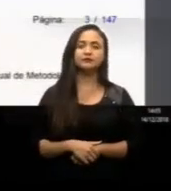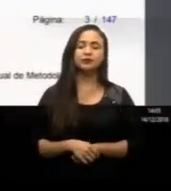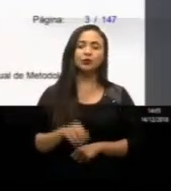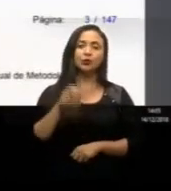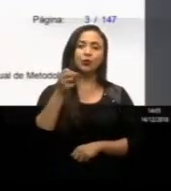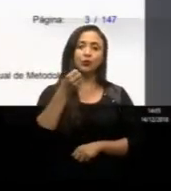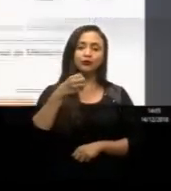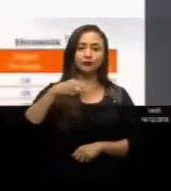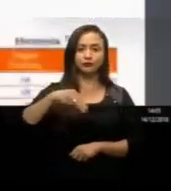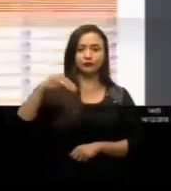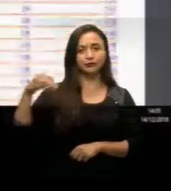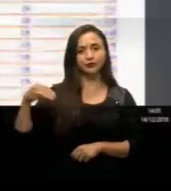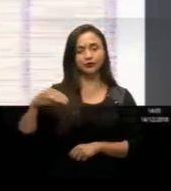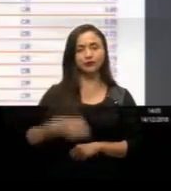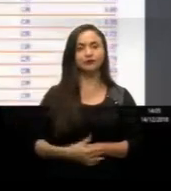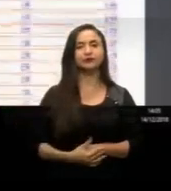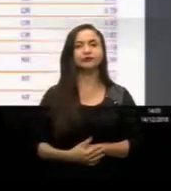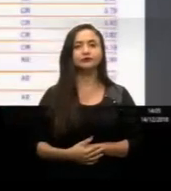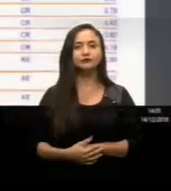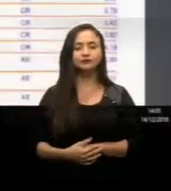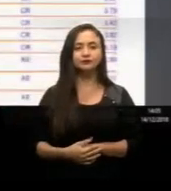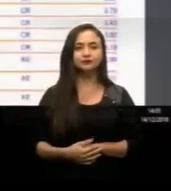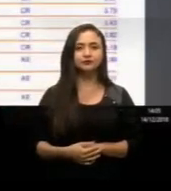8 milímetros.